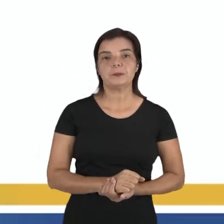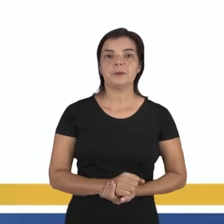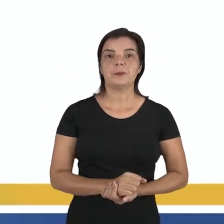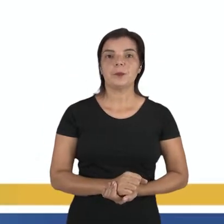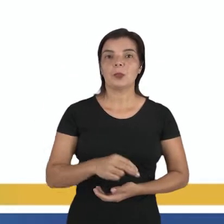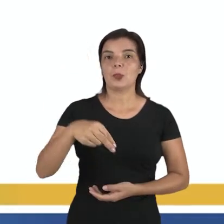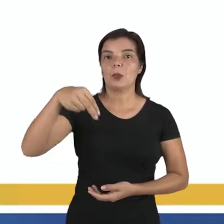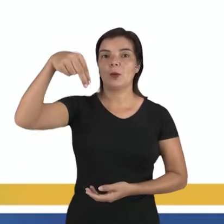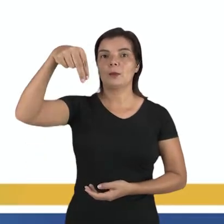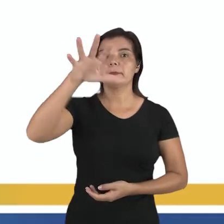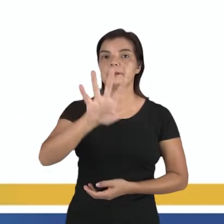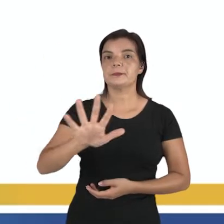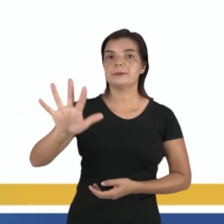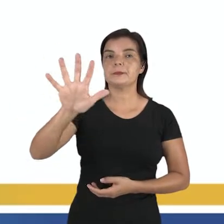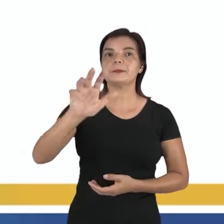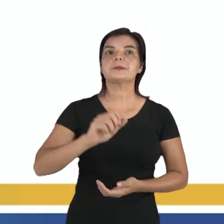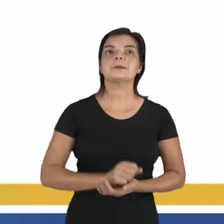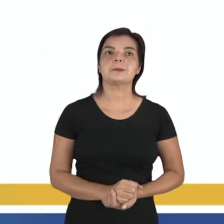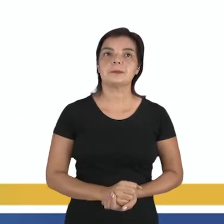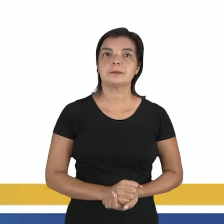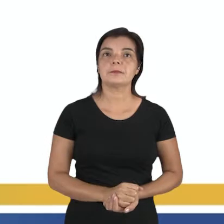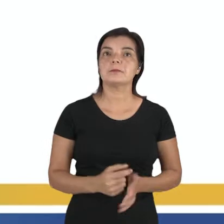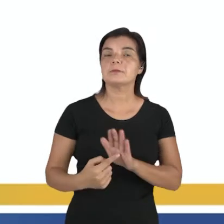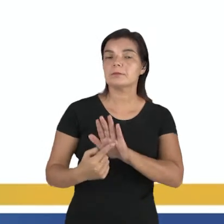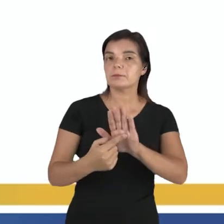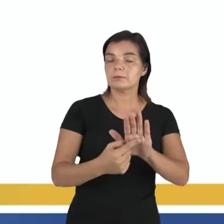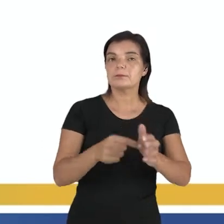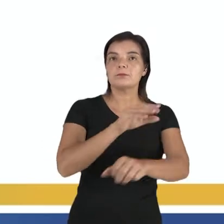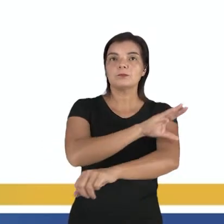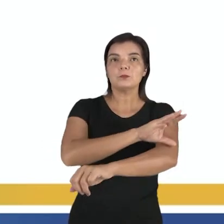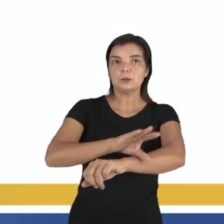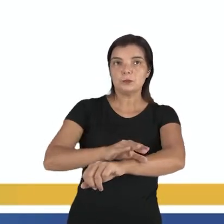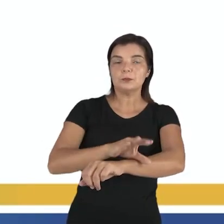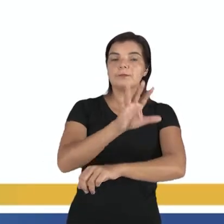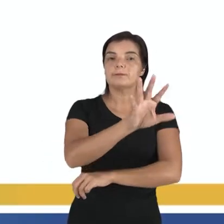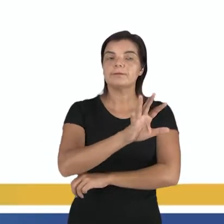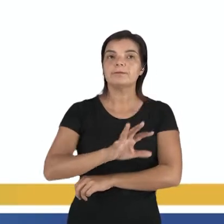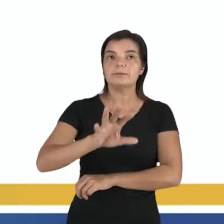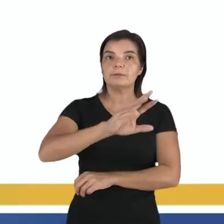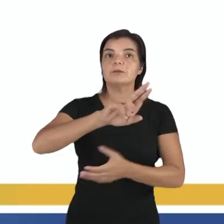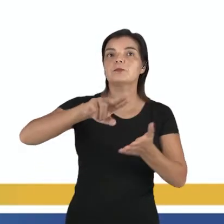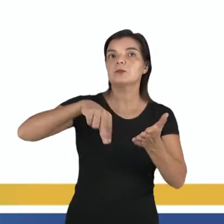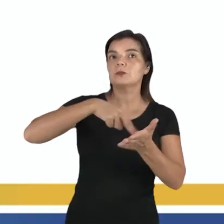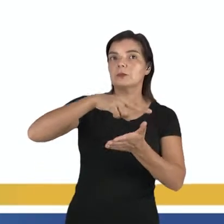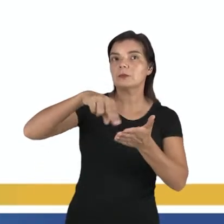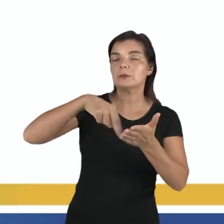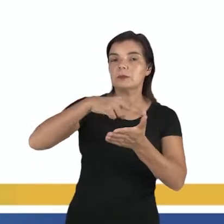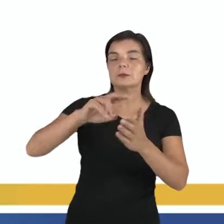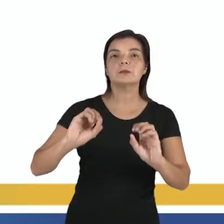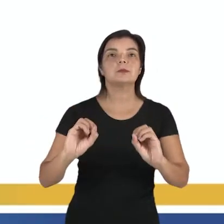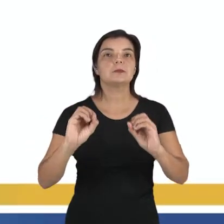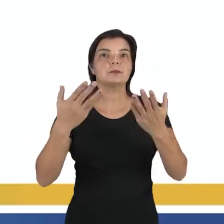A influência indígena ela é fortíssima na culinária do norte, baseada na mandioca e em peixes.